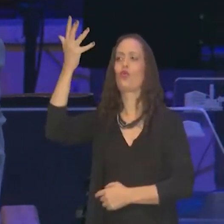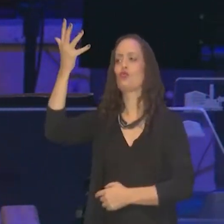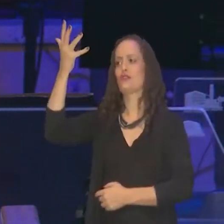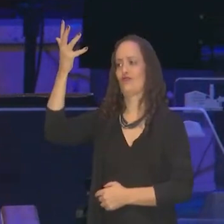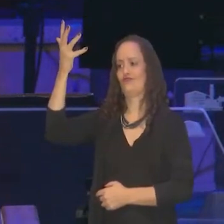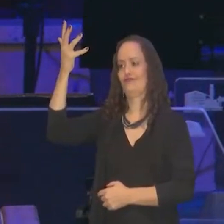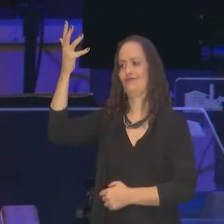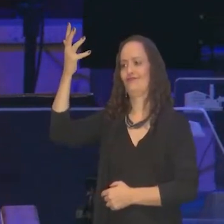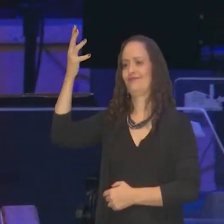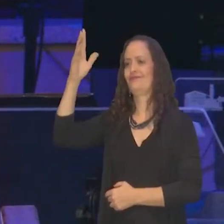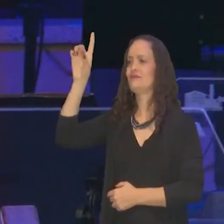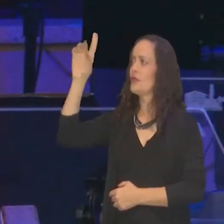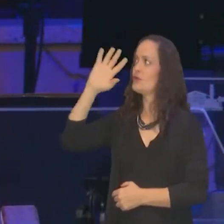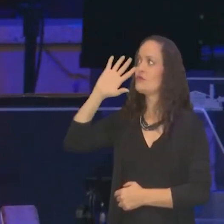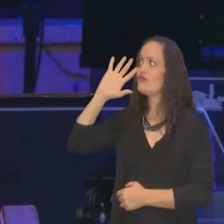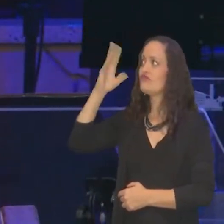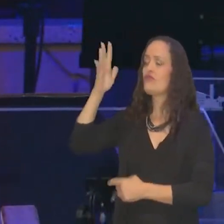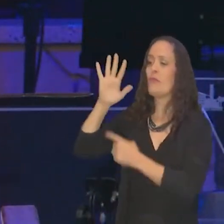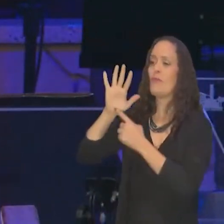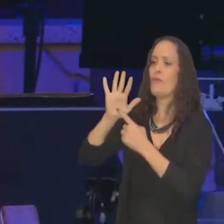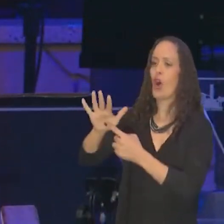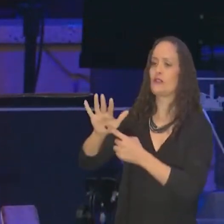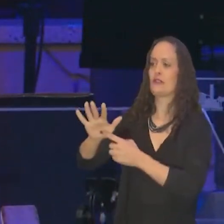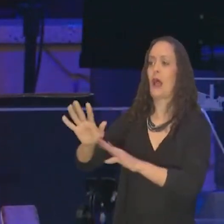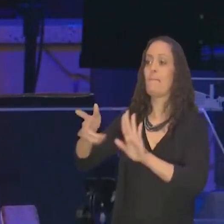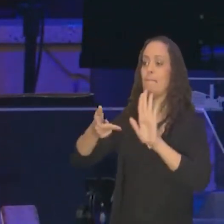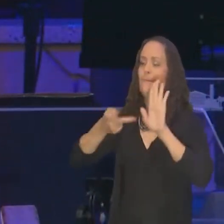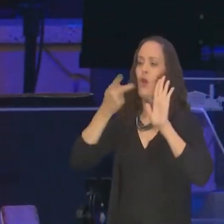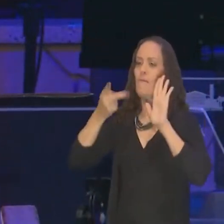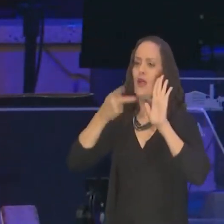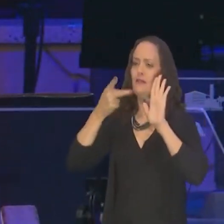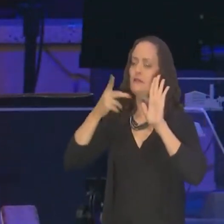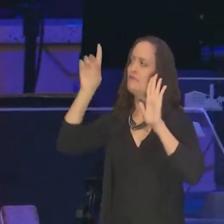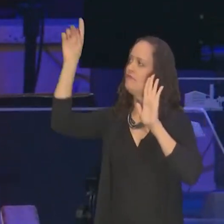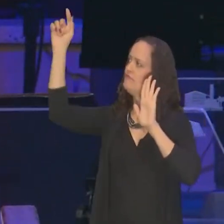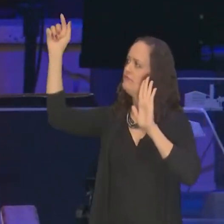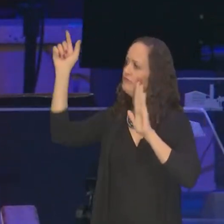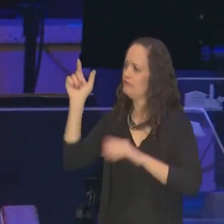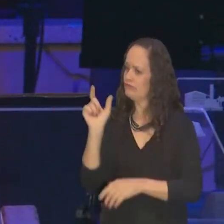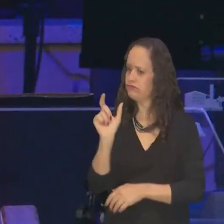Deus já traz a sua profecia, a sua fala.